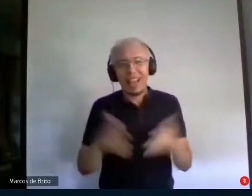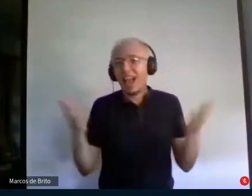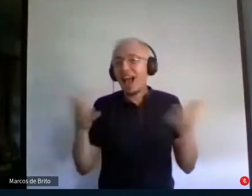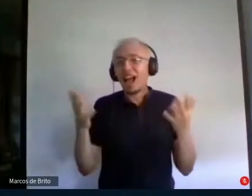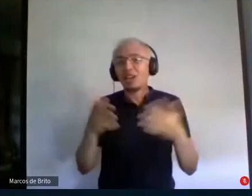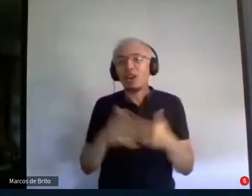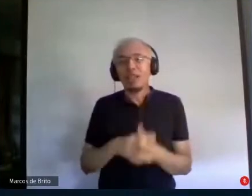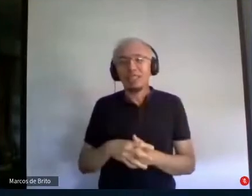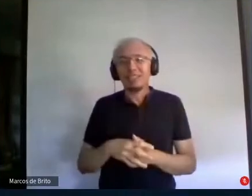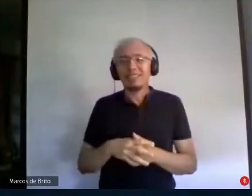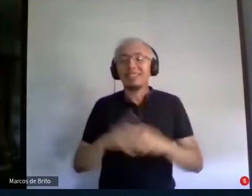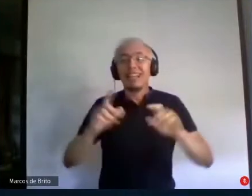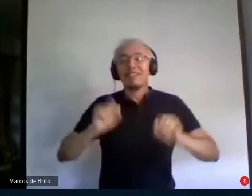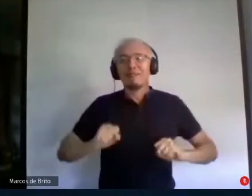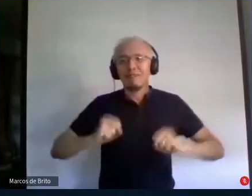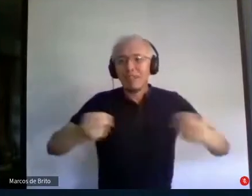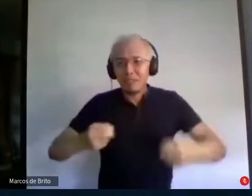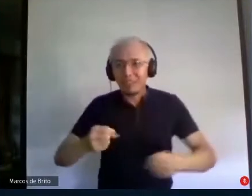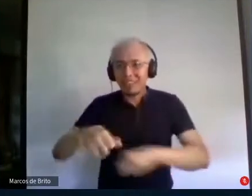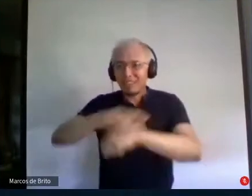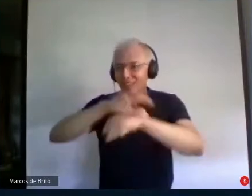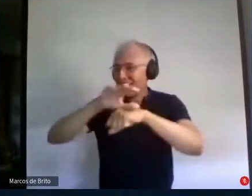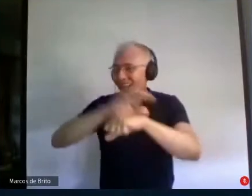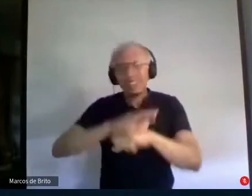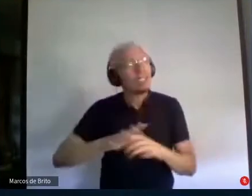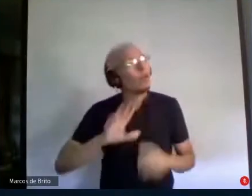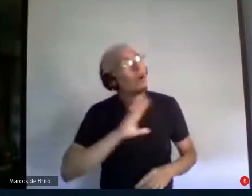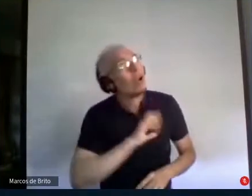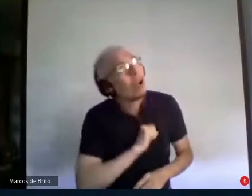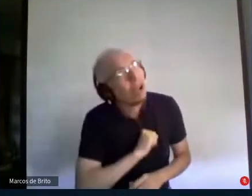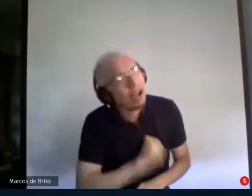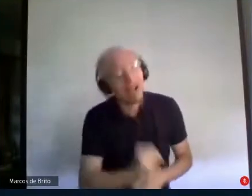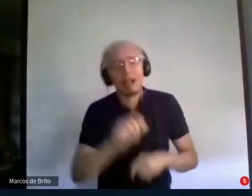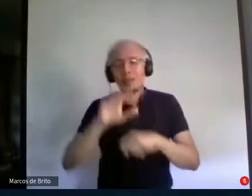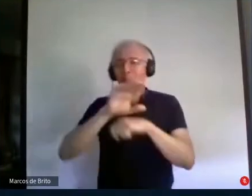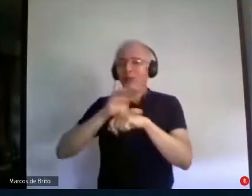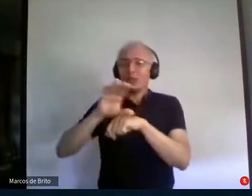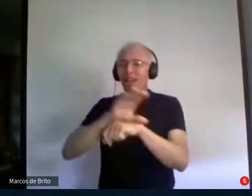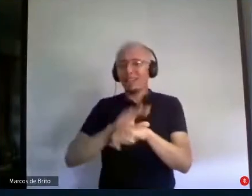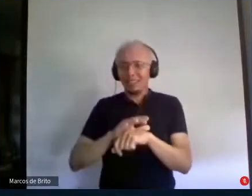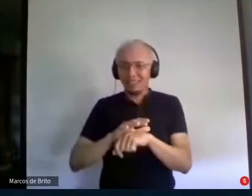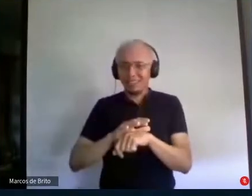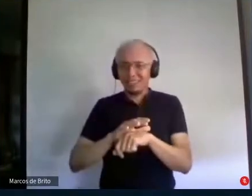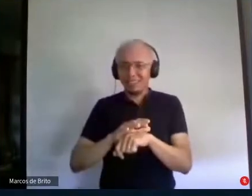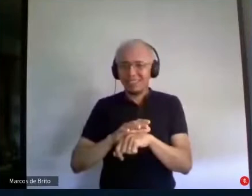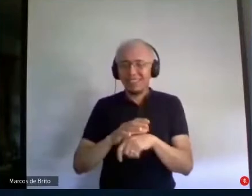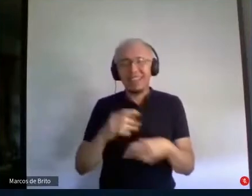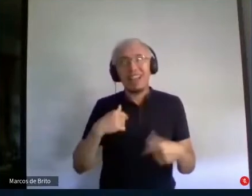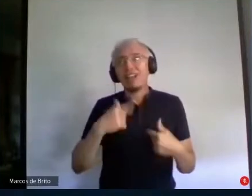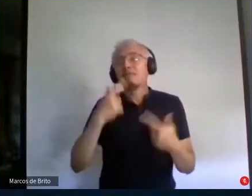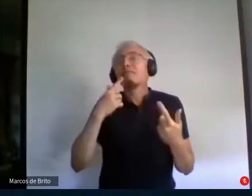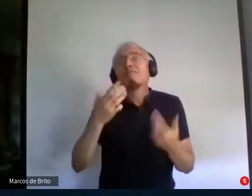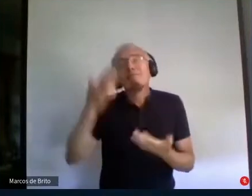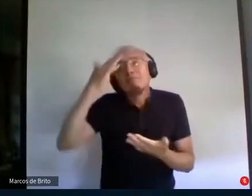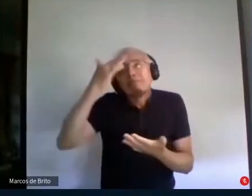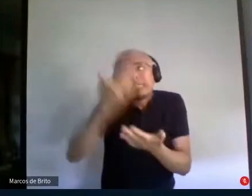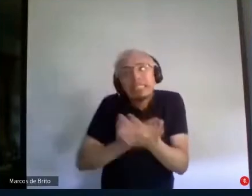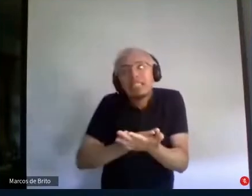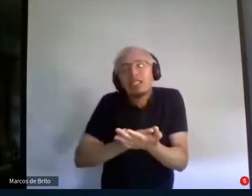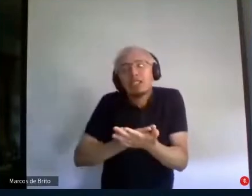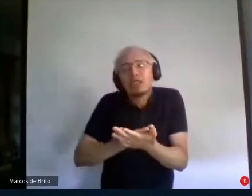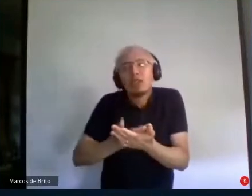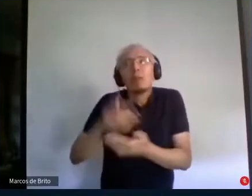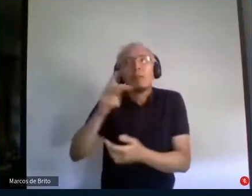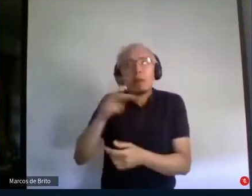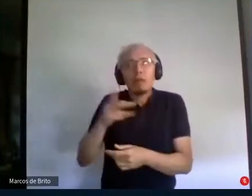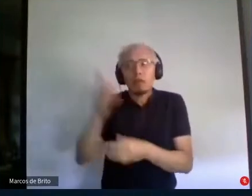quero defender o CAS. Eu sou uma amante do CAS, sou uma admiradora do CAS. Eu acredito que grande parte dos professores que